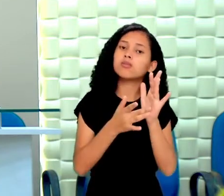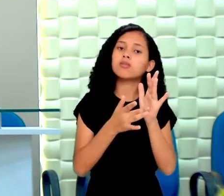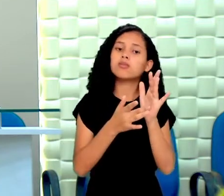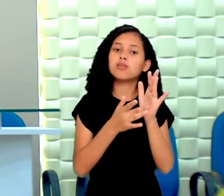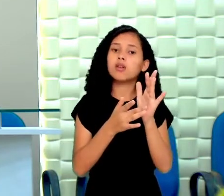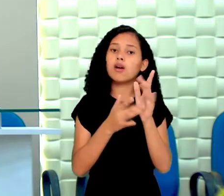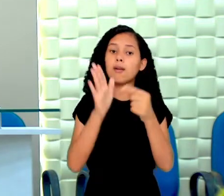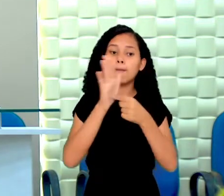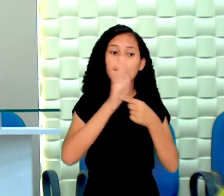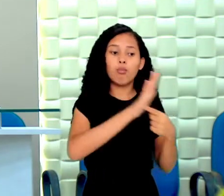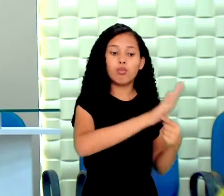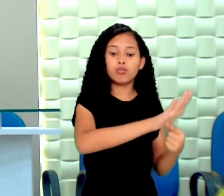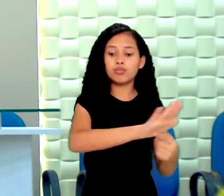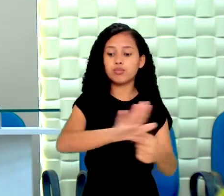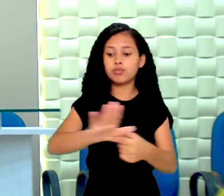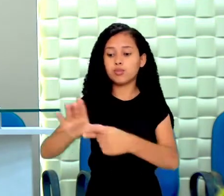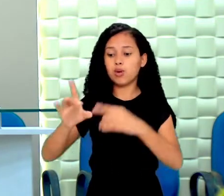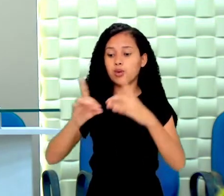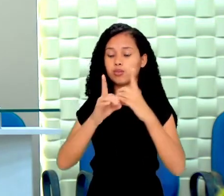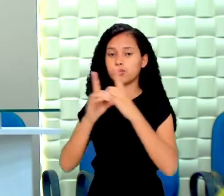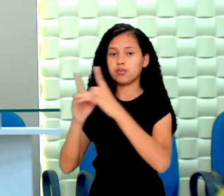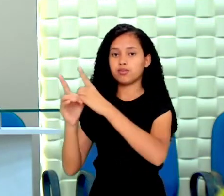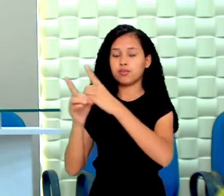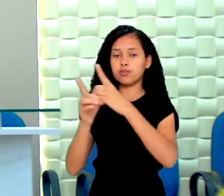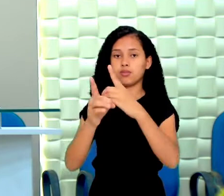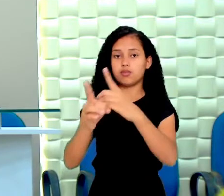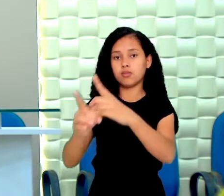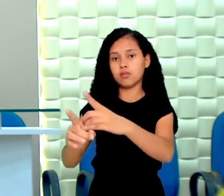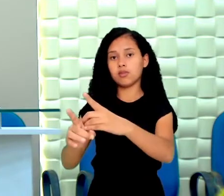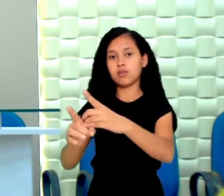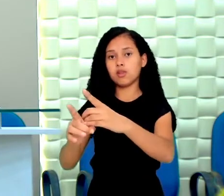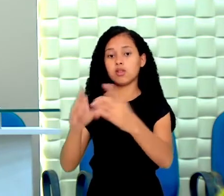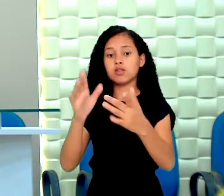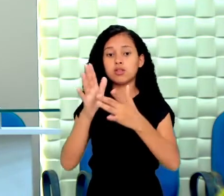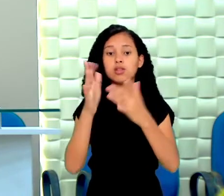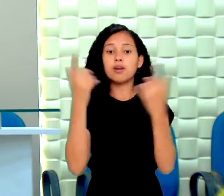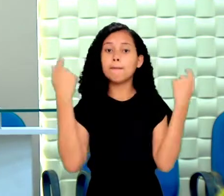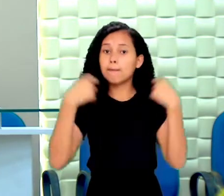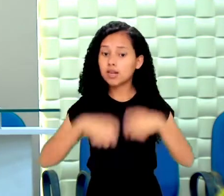a mostrar a seus discípulos que lhe era